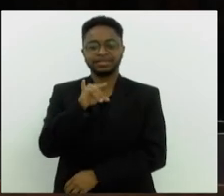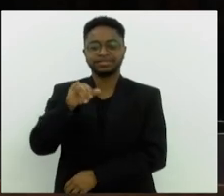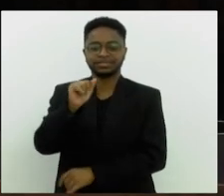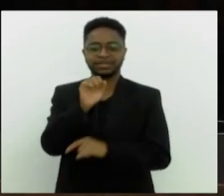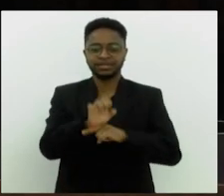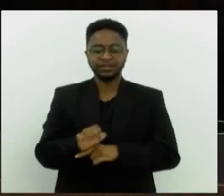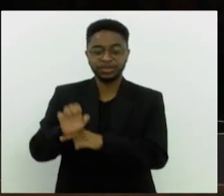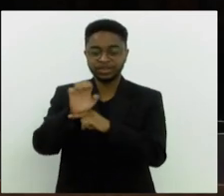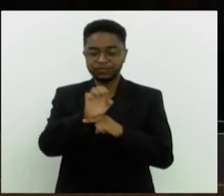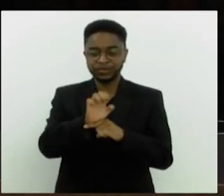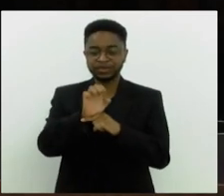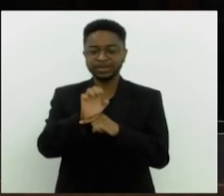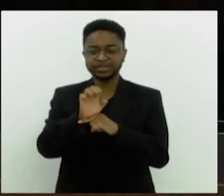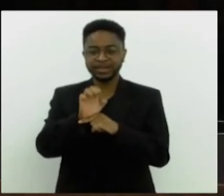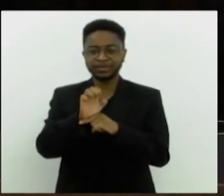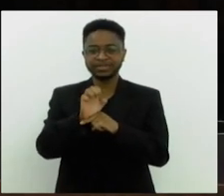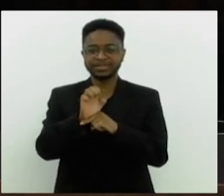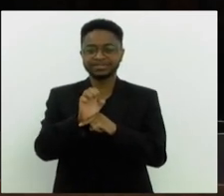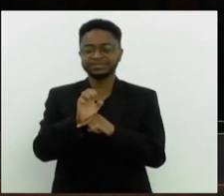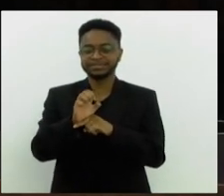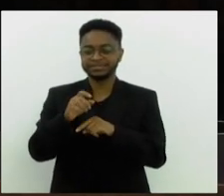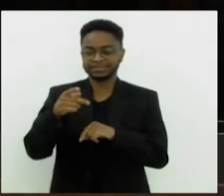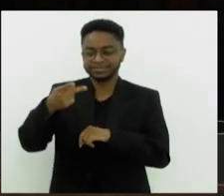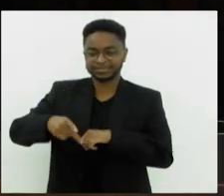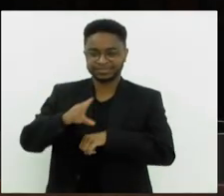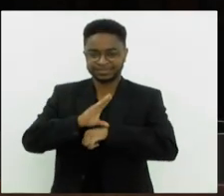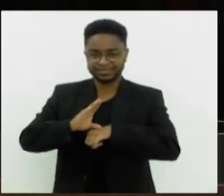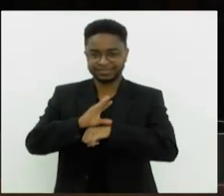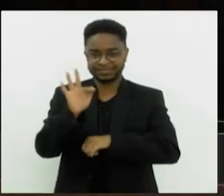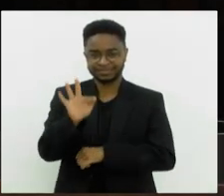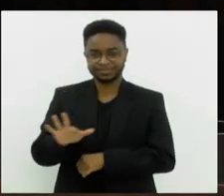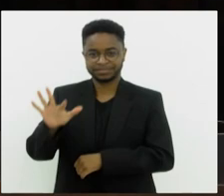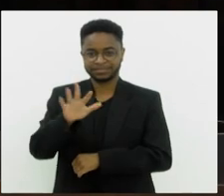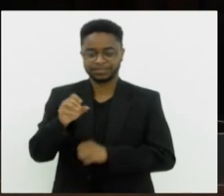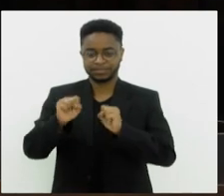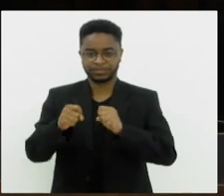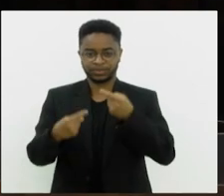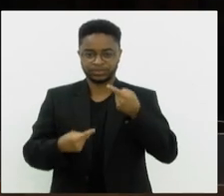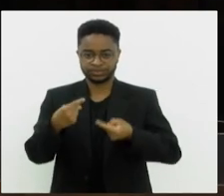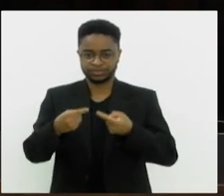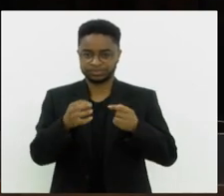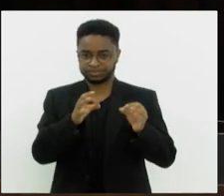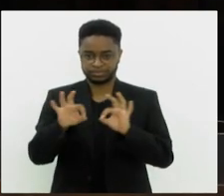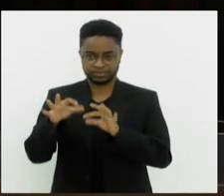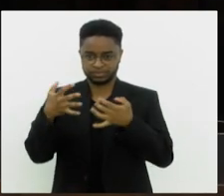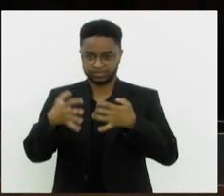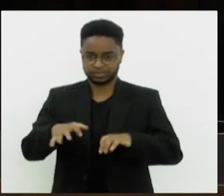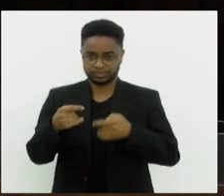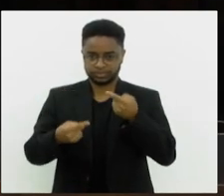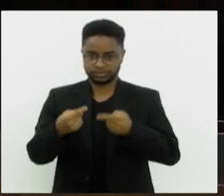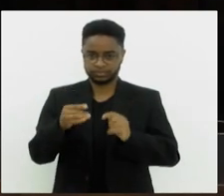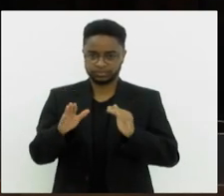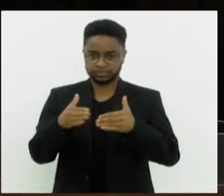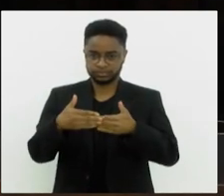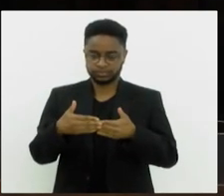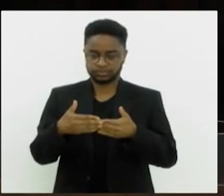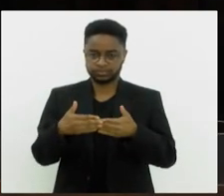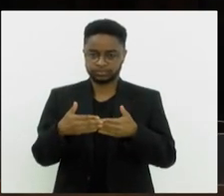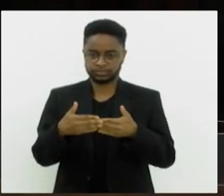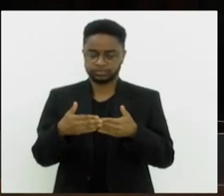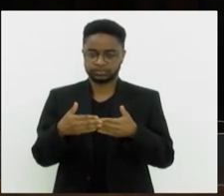da Constituição Federal. Em discussão, não havendo quem queira discutir,